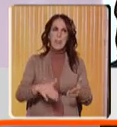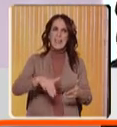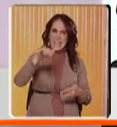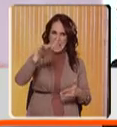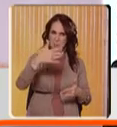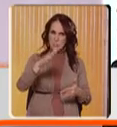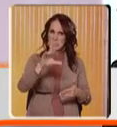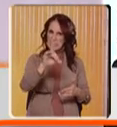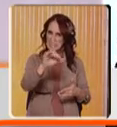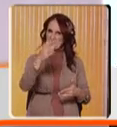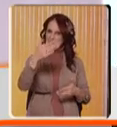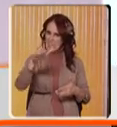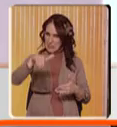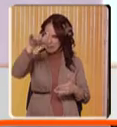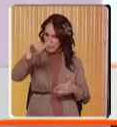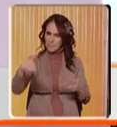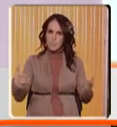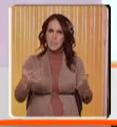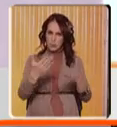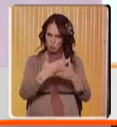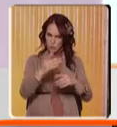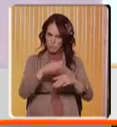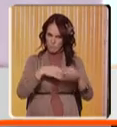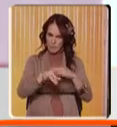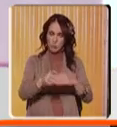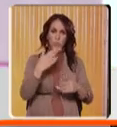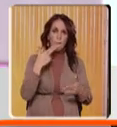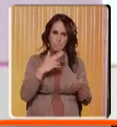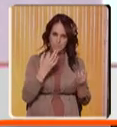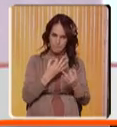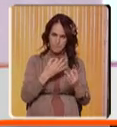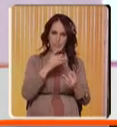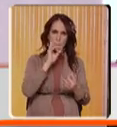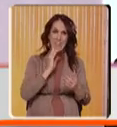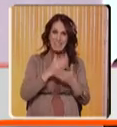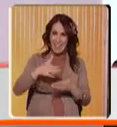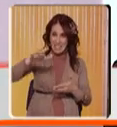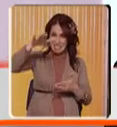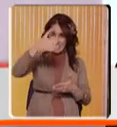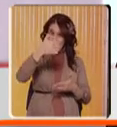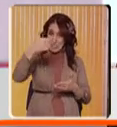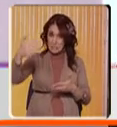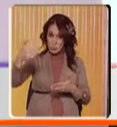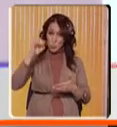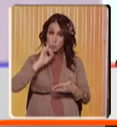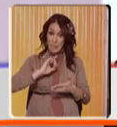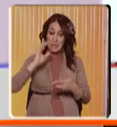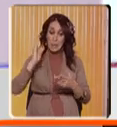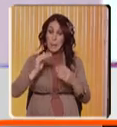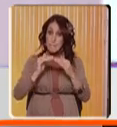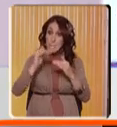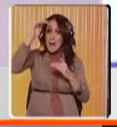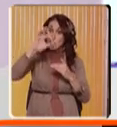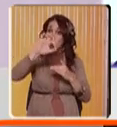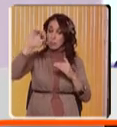idade de aproximadamente 67 anos, verificou-se que as mulheres até aos 55 anos e as mulheres com mais